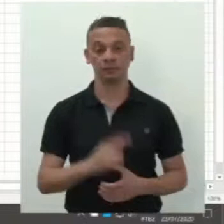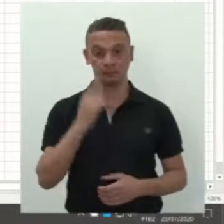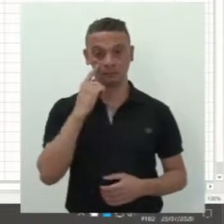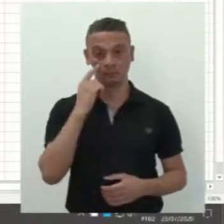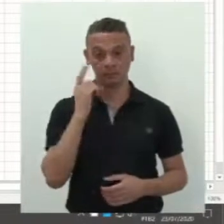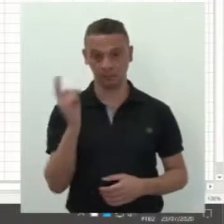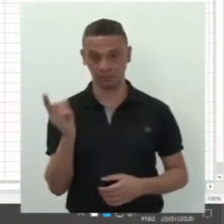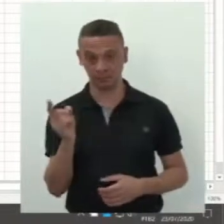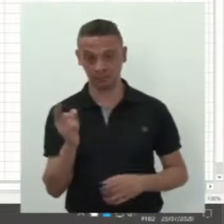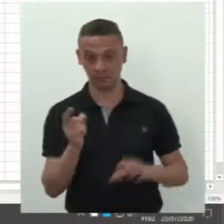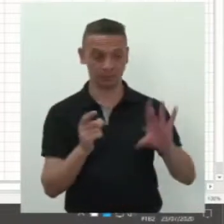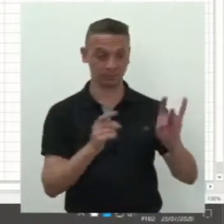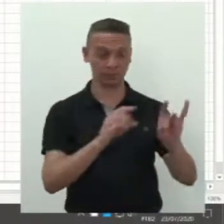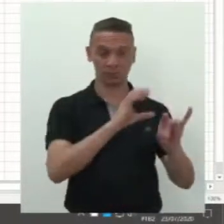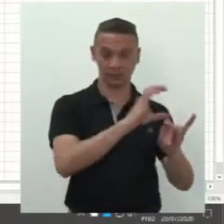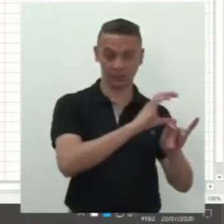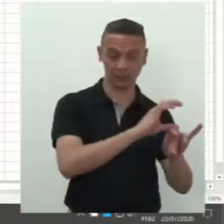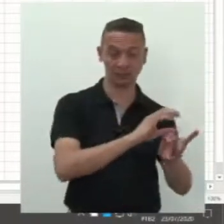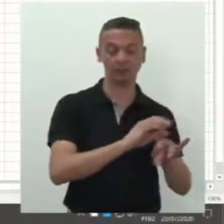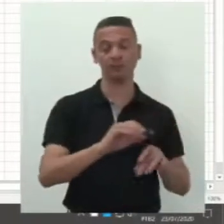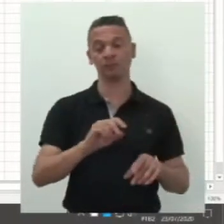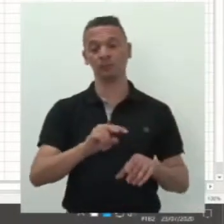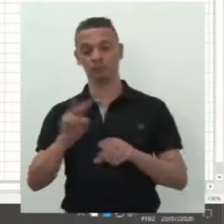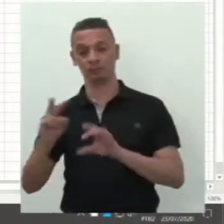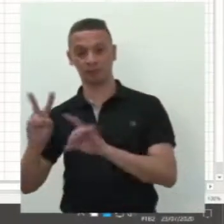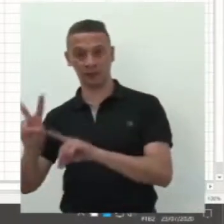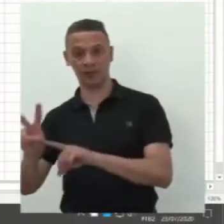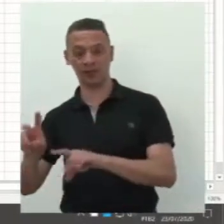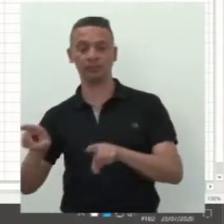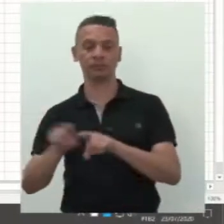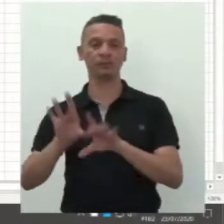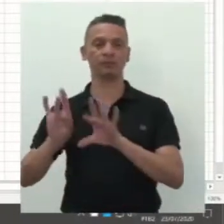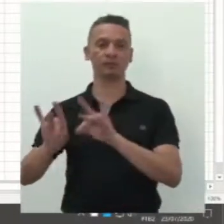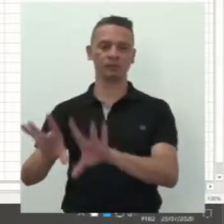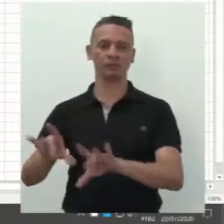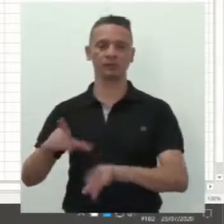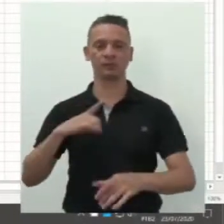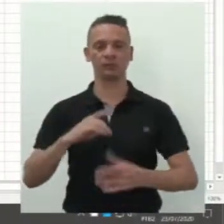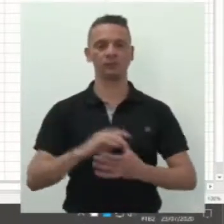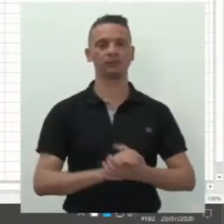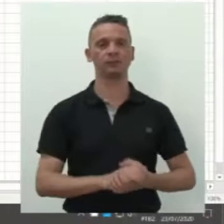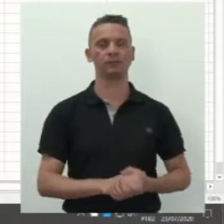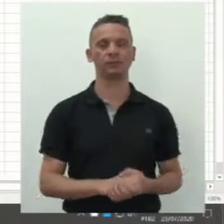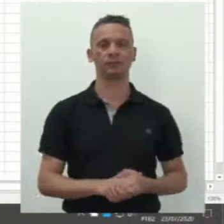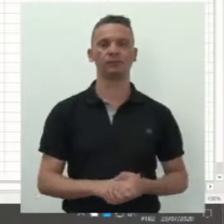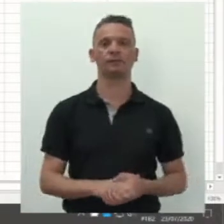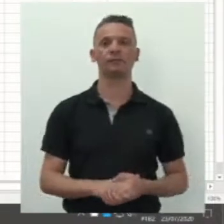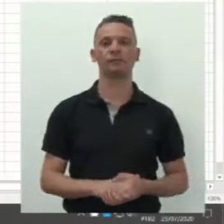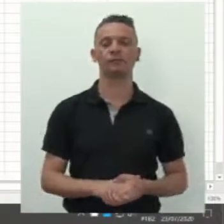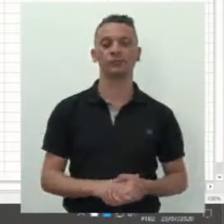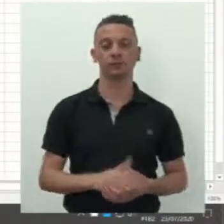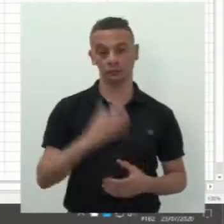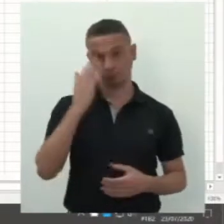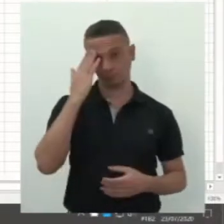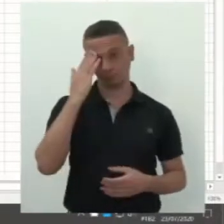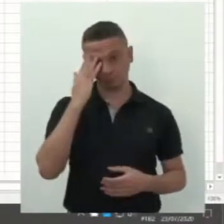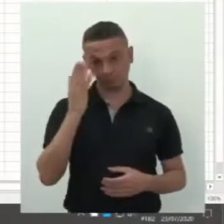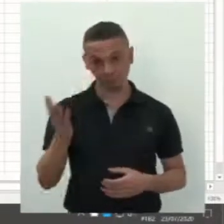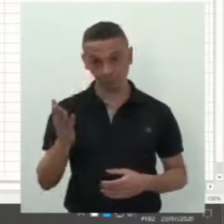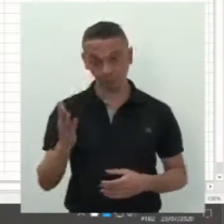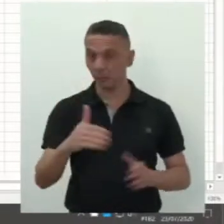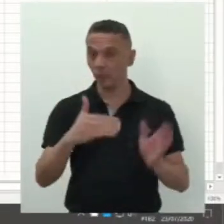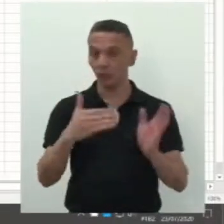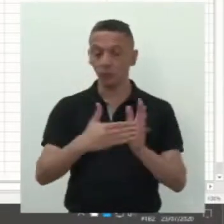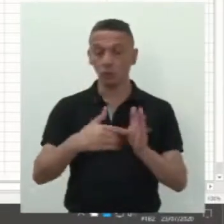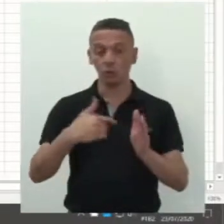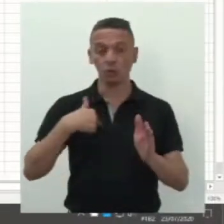C, Ctrl V, ela vai ser colada. Ctrl V, ela é colada. Então, tudo que eu